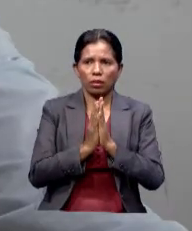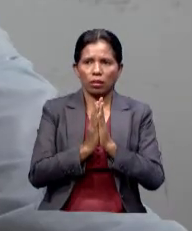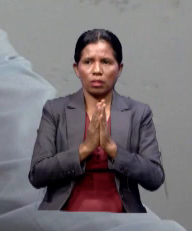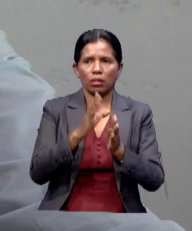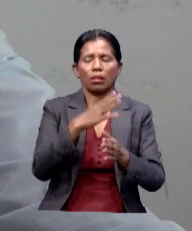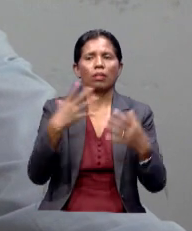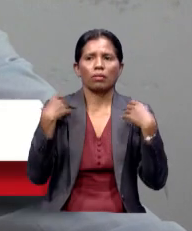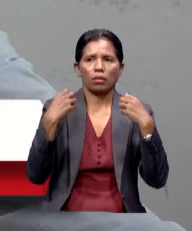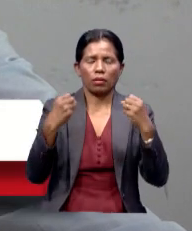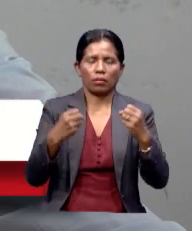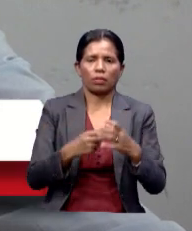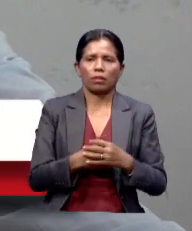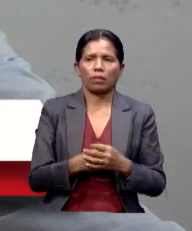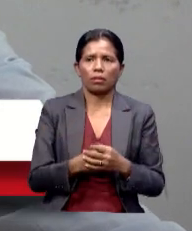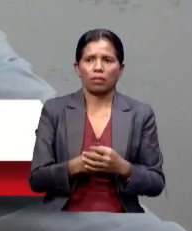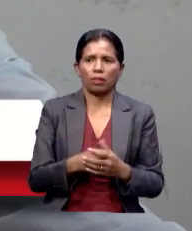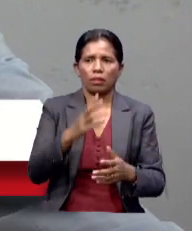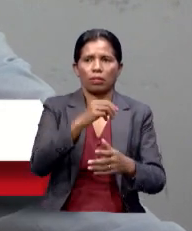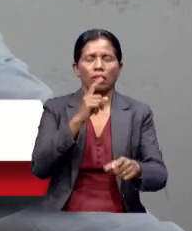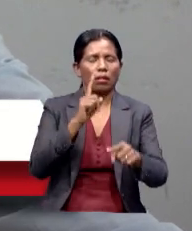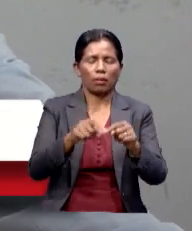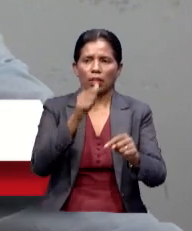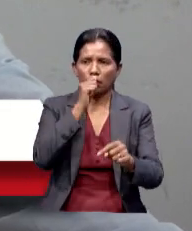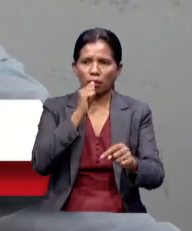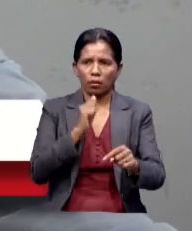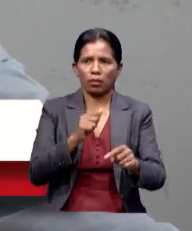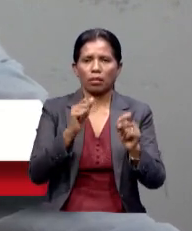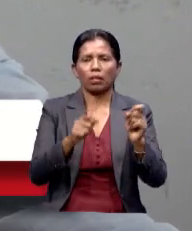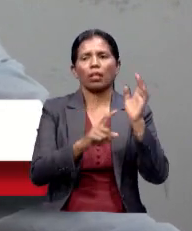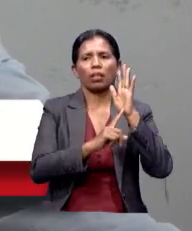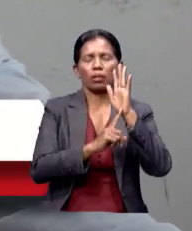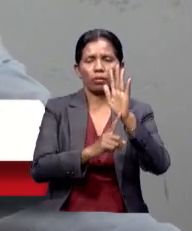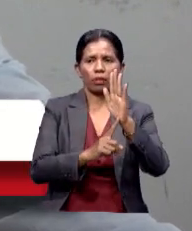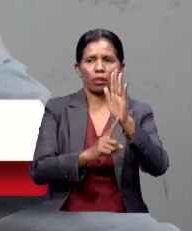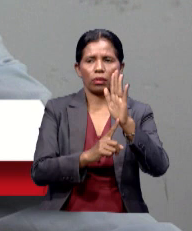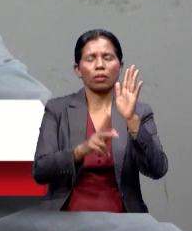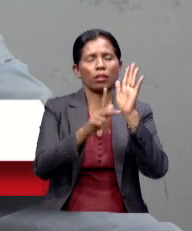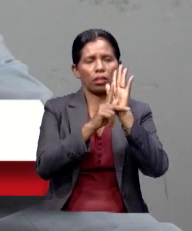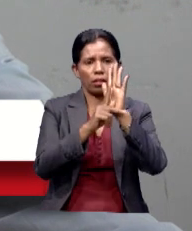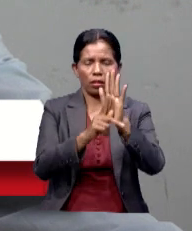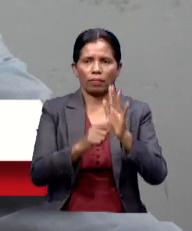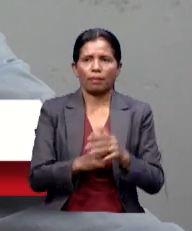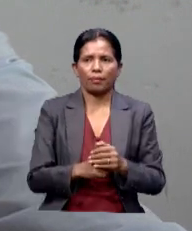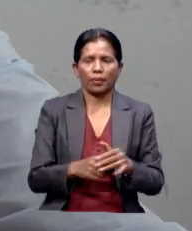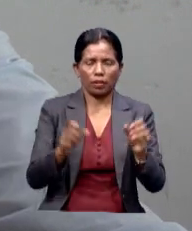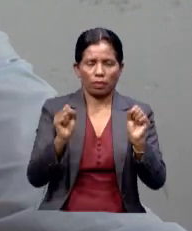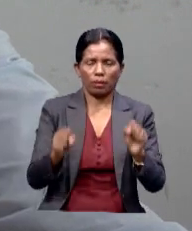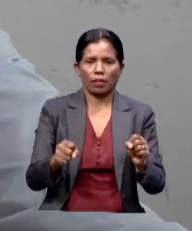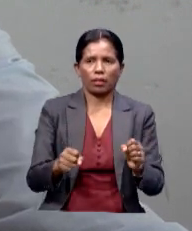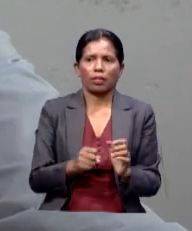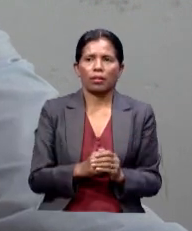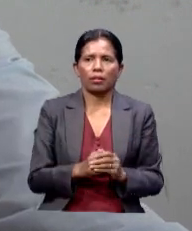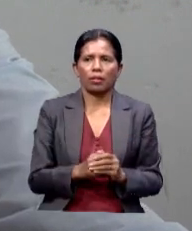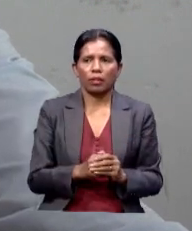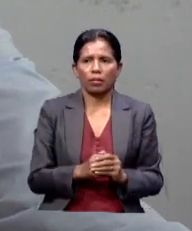defesa consumidor ba consumidor. Consumidor sira bele nonok ba consumidor sira teng hatomanan hato okesha. Atune tane iha